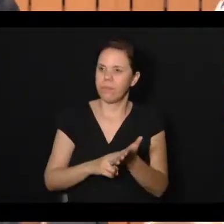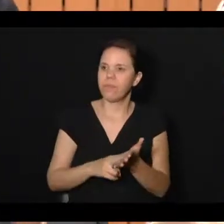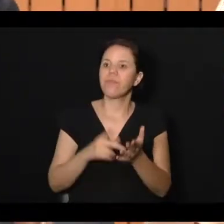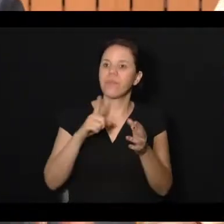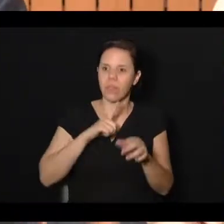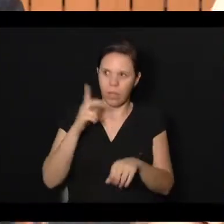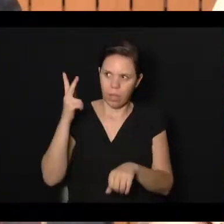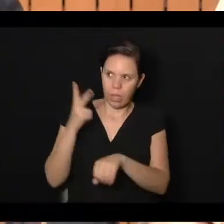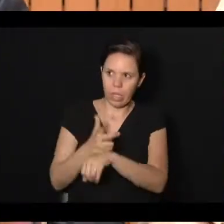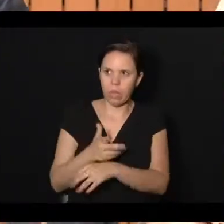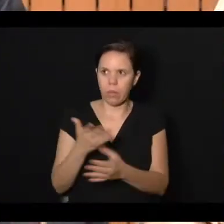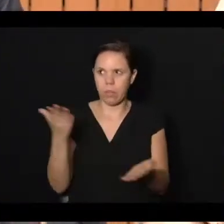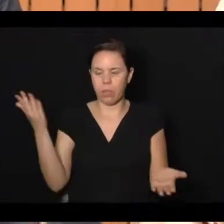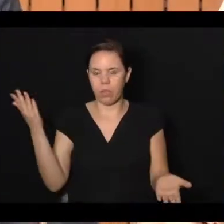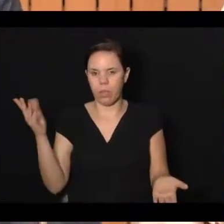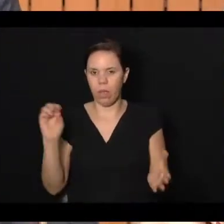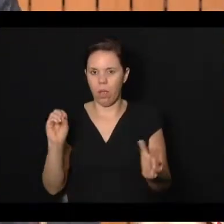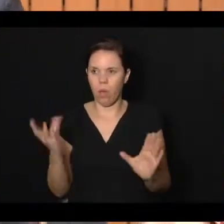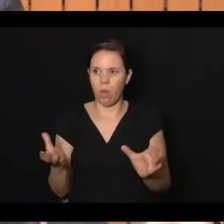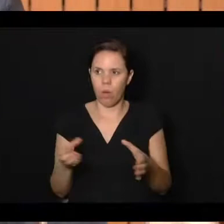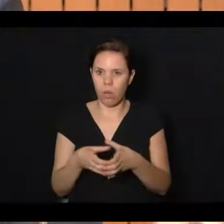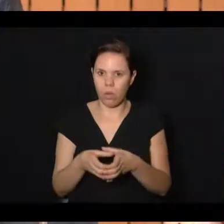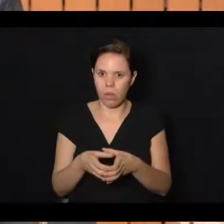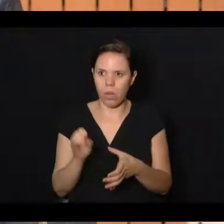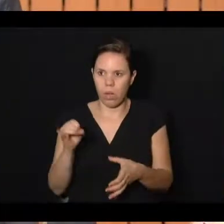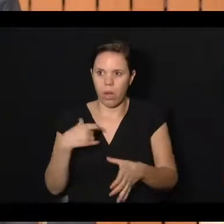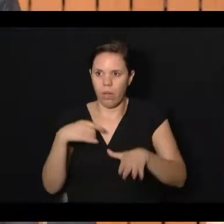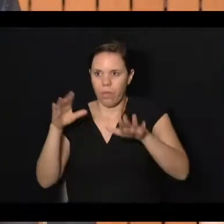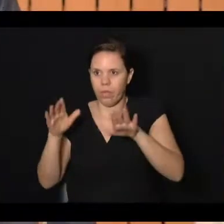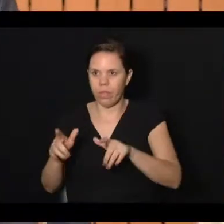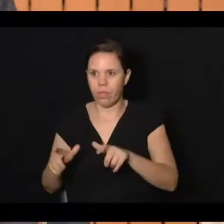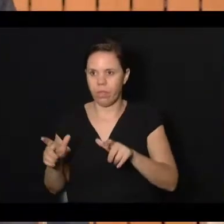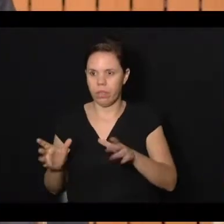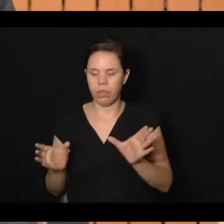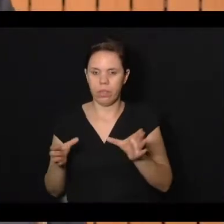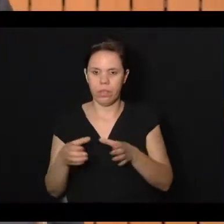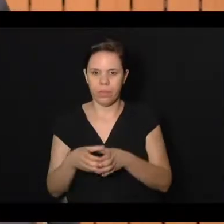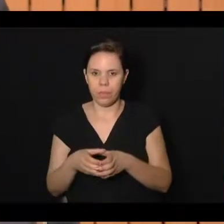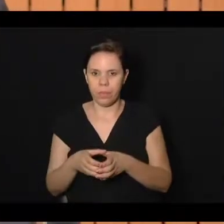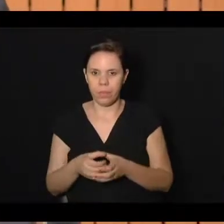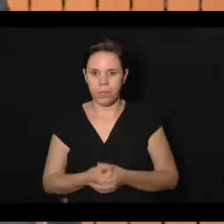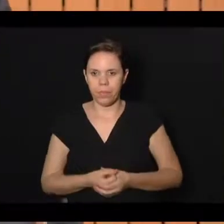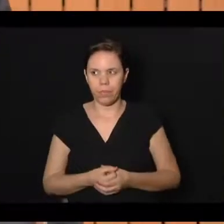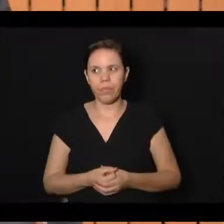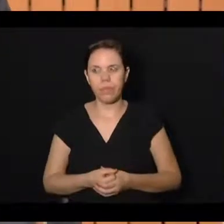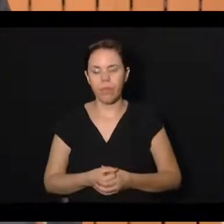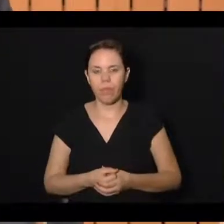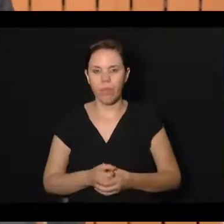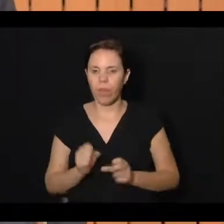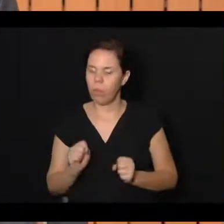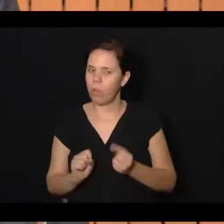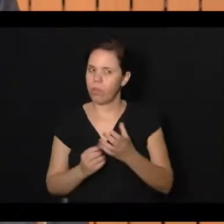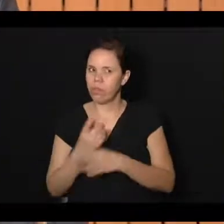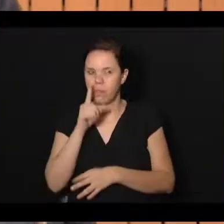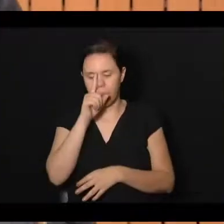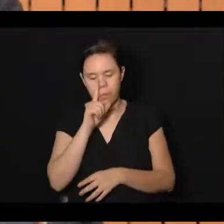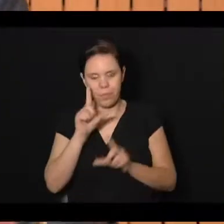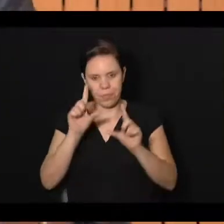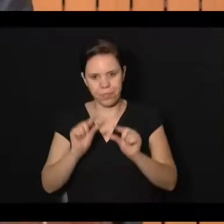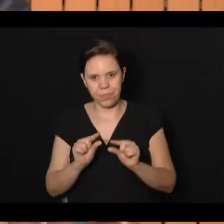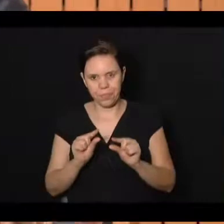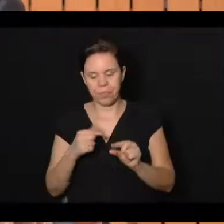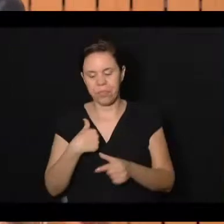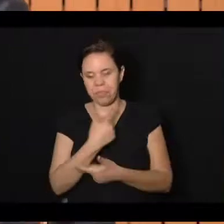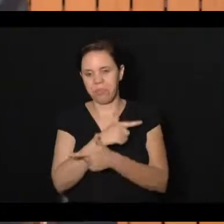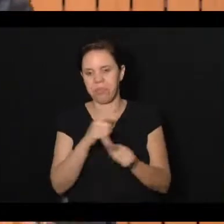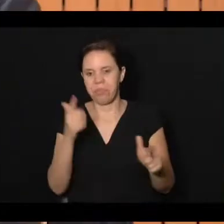câmera ou geralmente em grupo porque se eu ficar em grupo o receio de acontecer algo com a minha vida é muito menor porque não sei